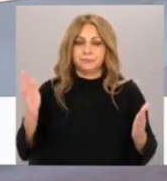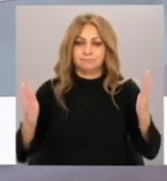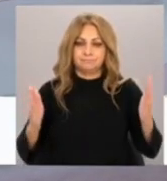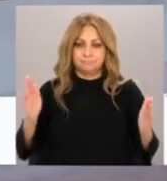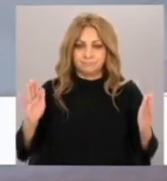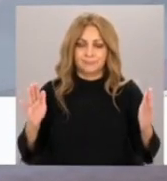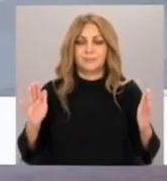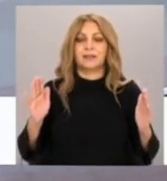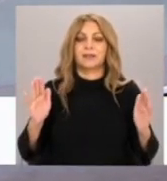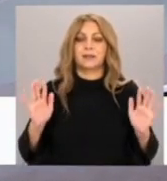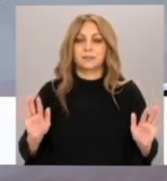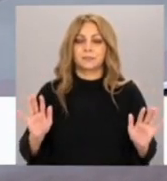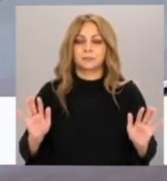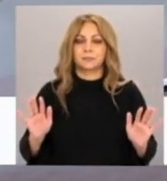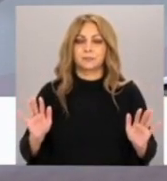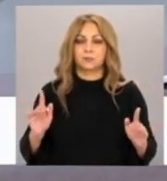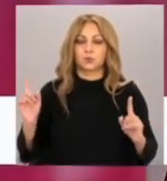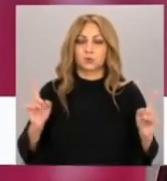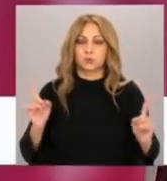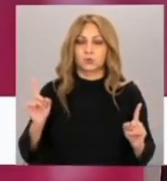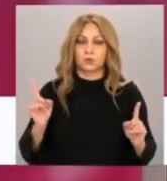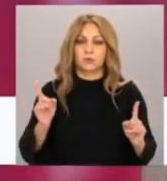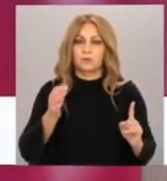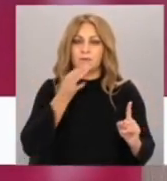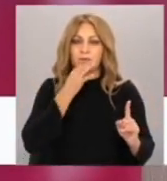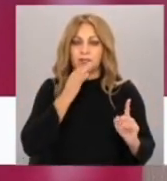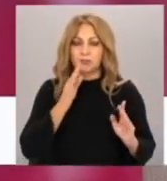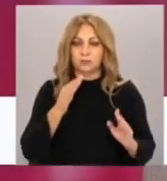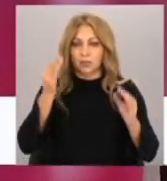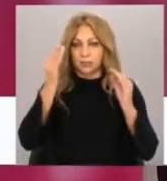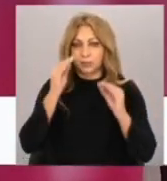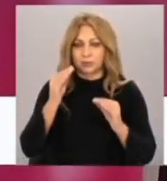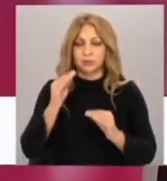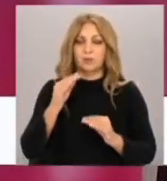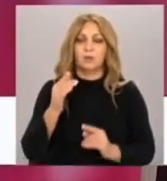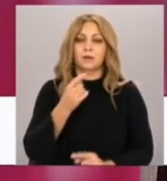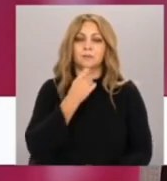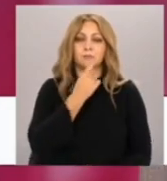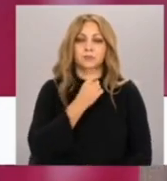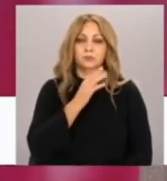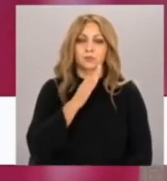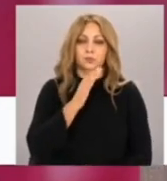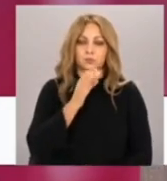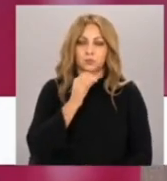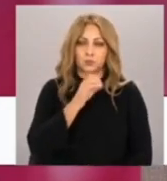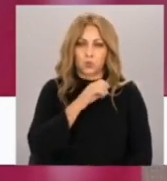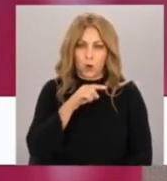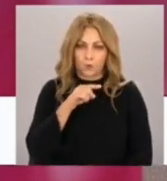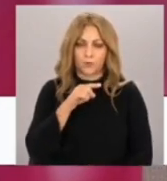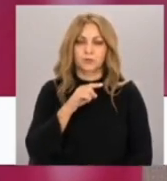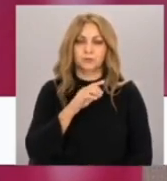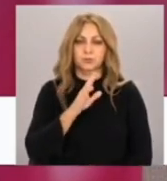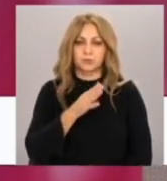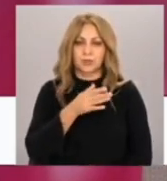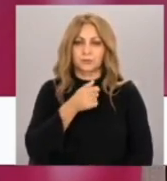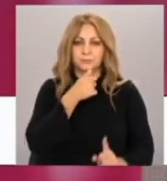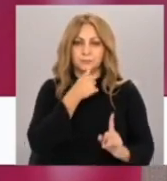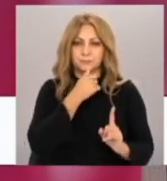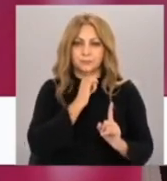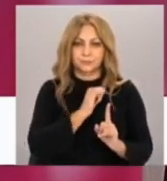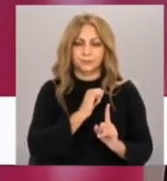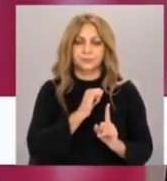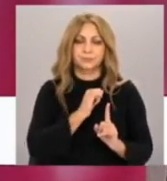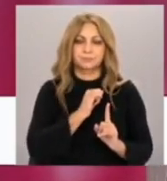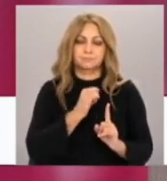adianta até perguntando o tempo de incubação são que tem segredo já tiveram uma medida a